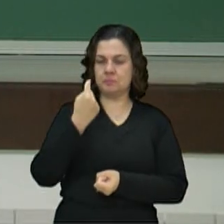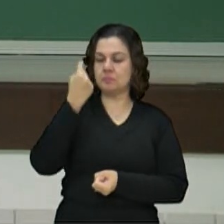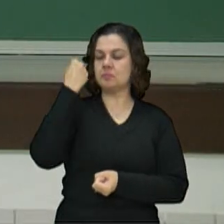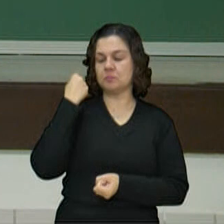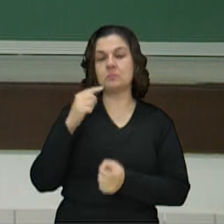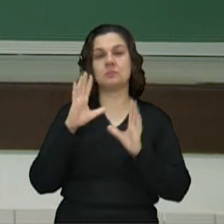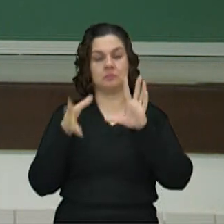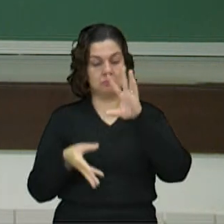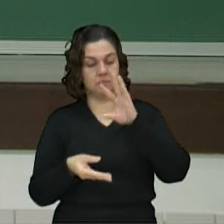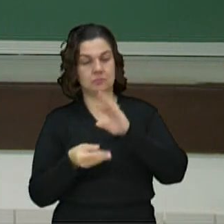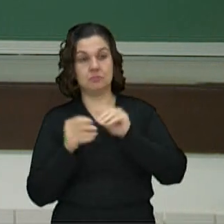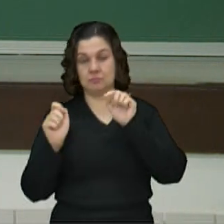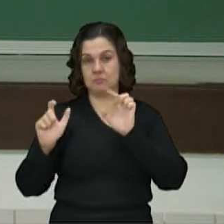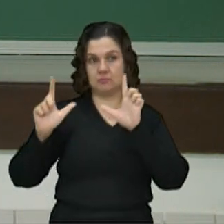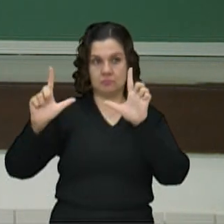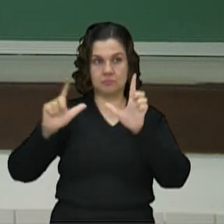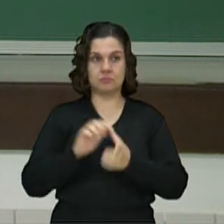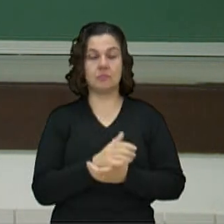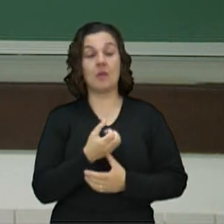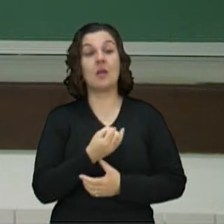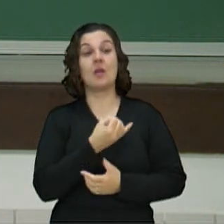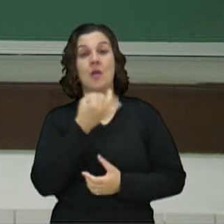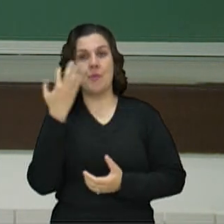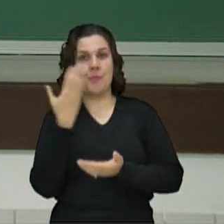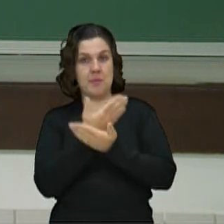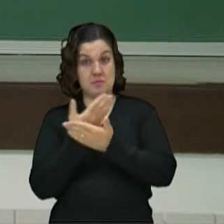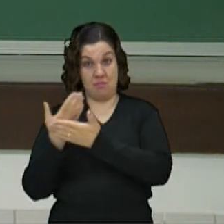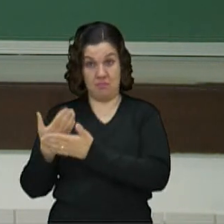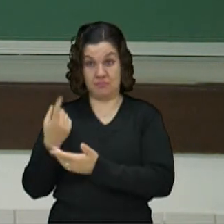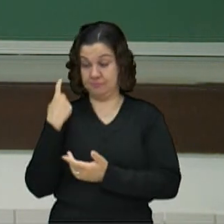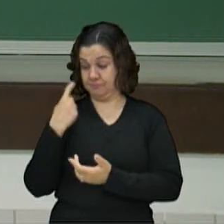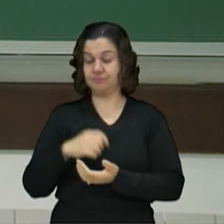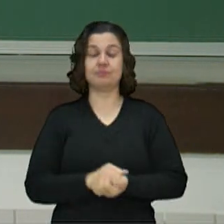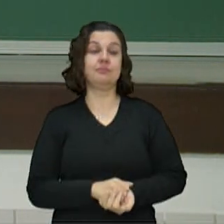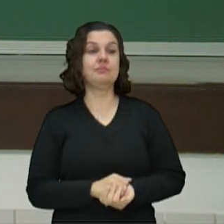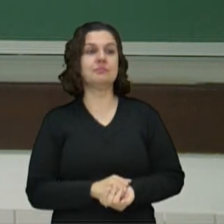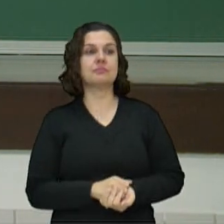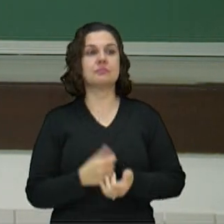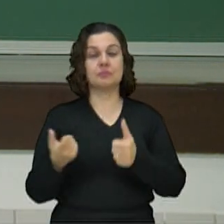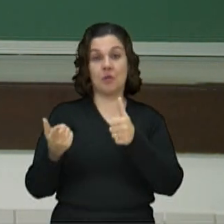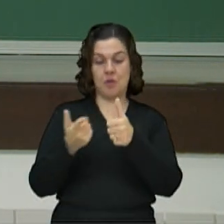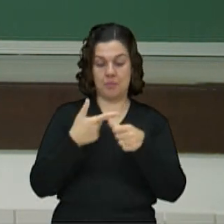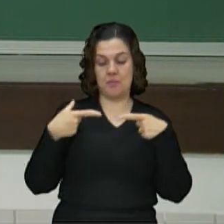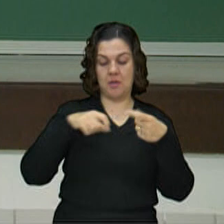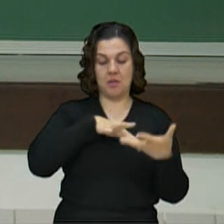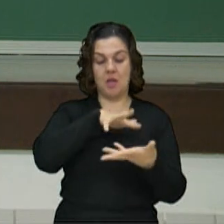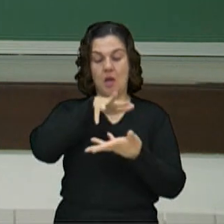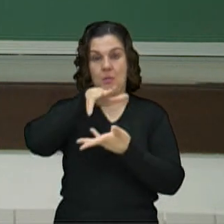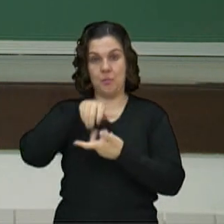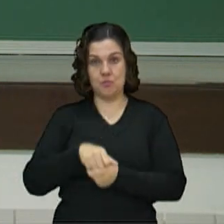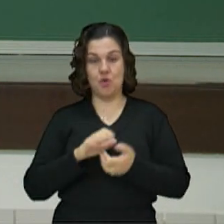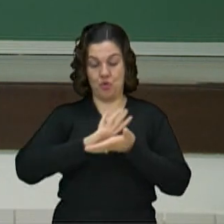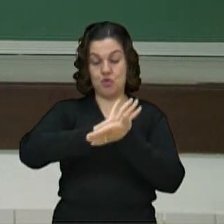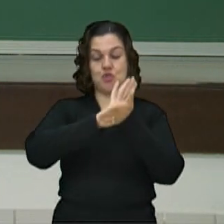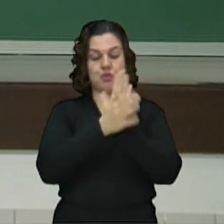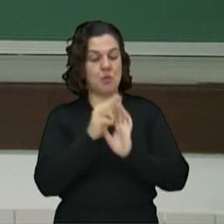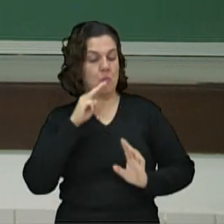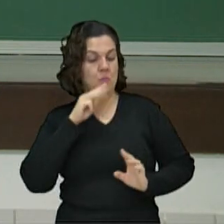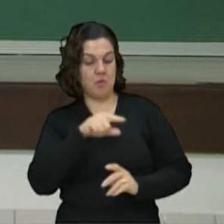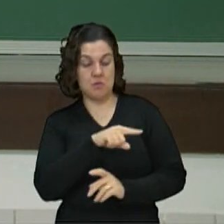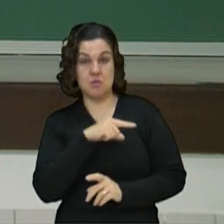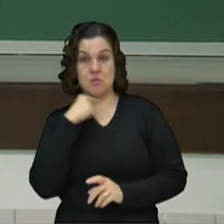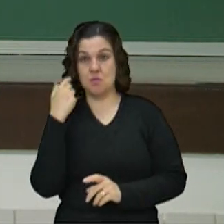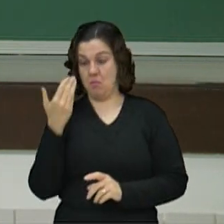resumidas aí para você nessa tela. Então tem algumas aulas nossas aí. Então, Primeira Guerra Mundial, destruição, milhões de